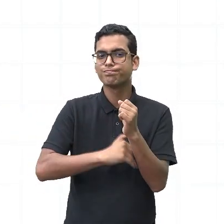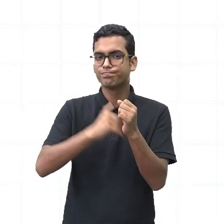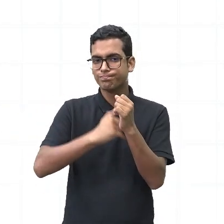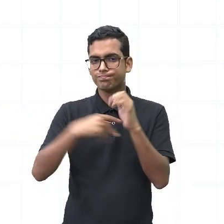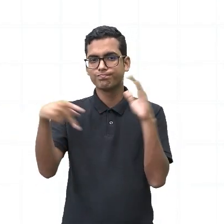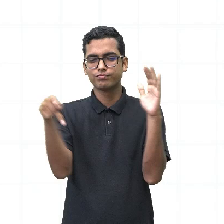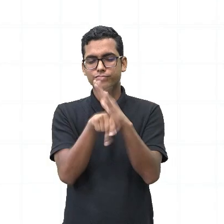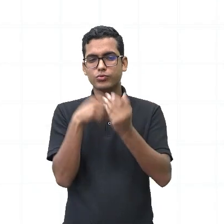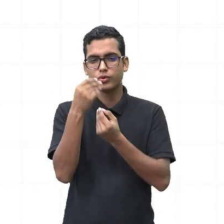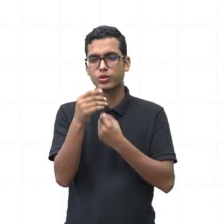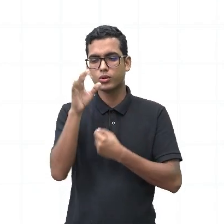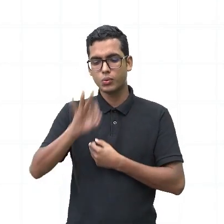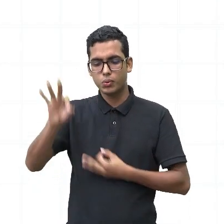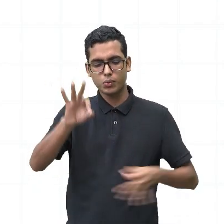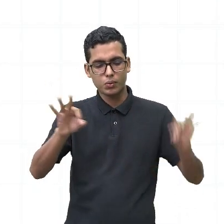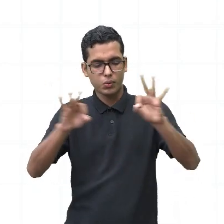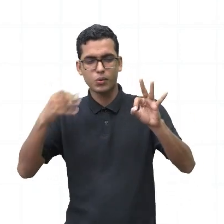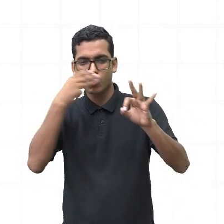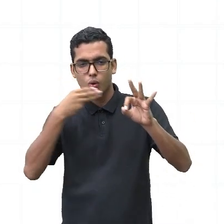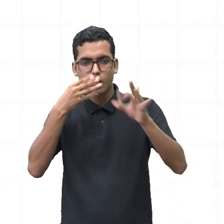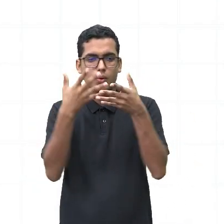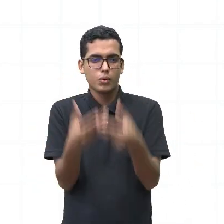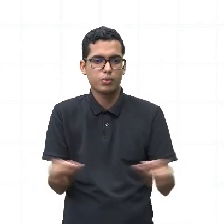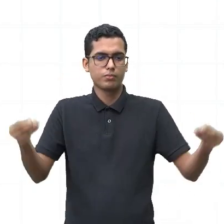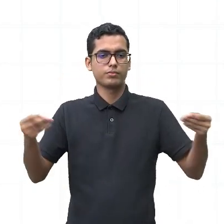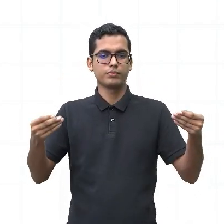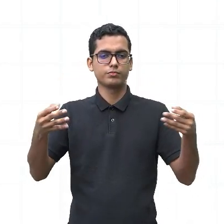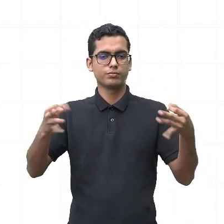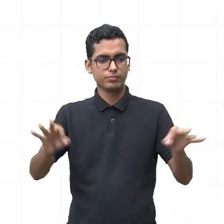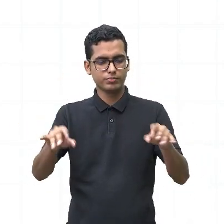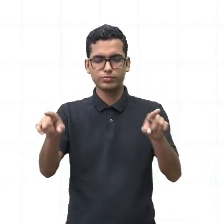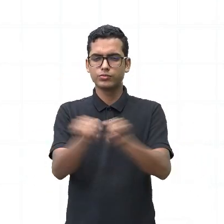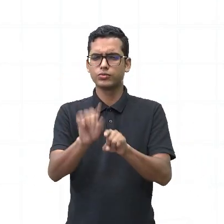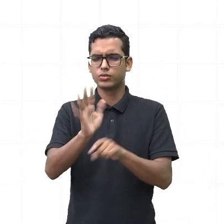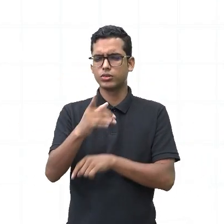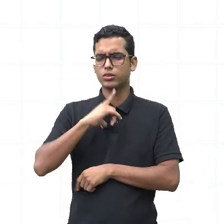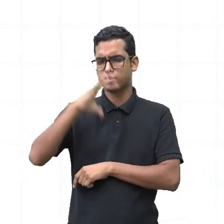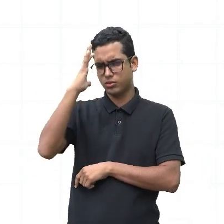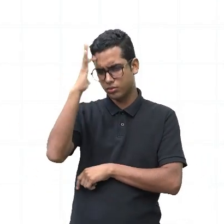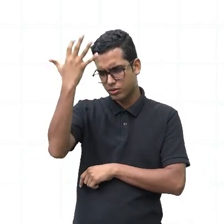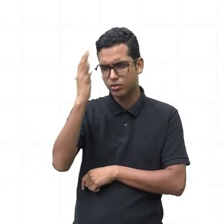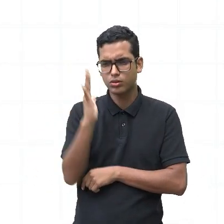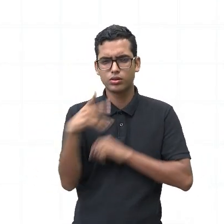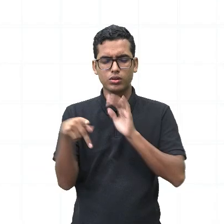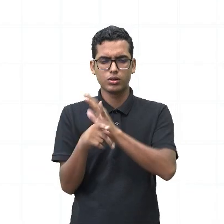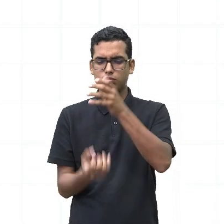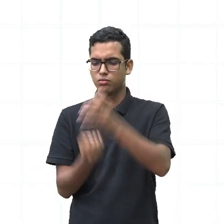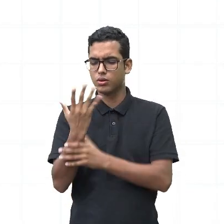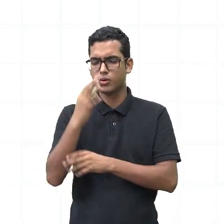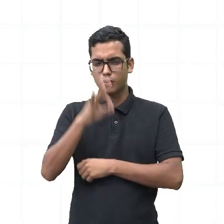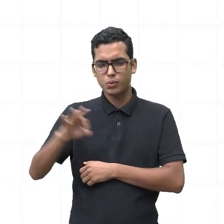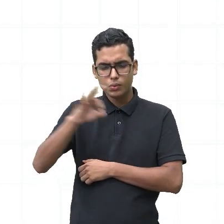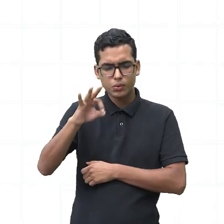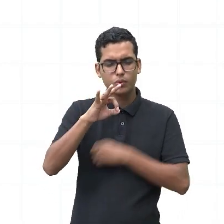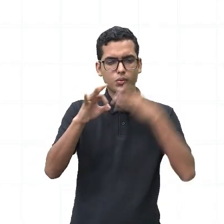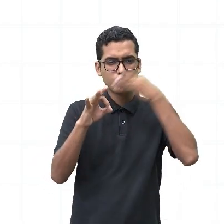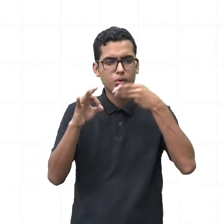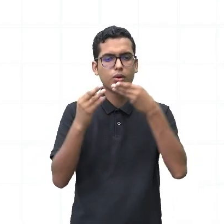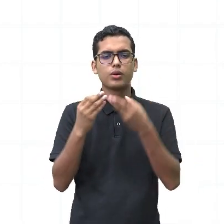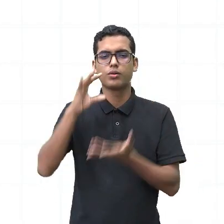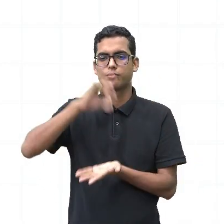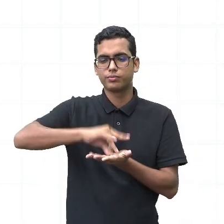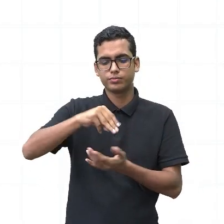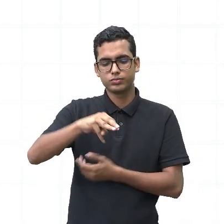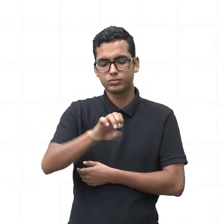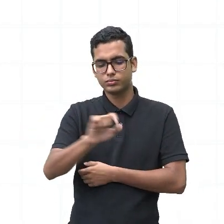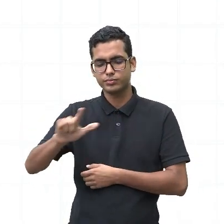desaparecimento das abelhas repentino, foi do nada, né? Mas já foi solucionado, elas estão aí produzindo mel, que bom, né? Graças a Deus. E